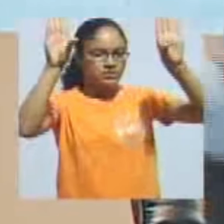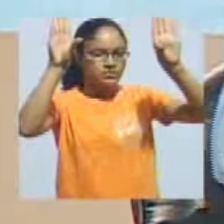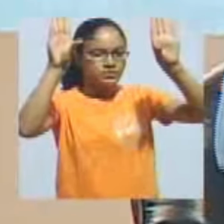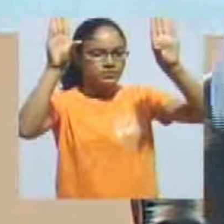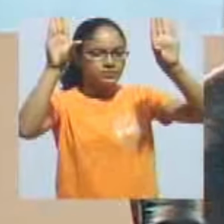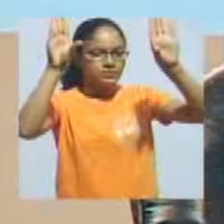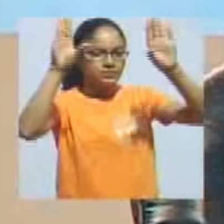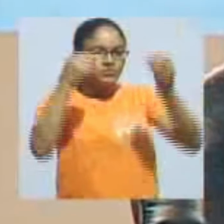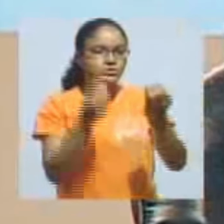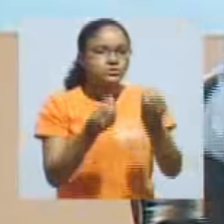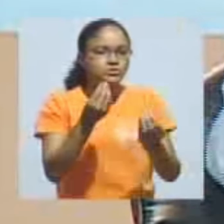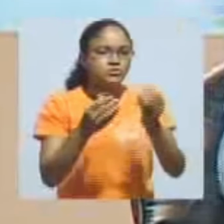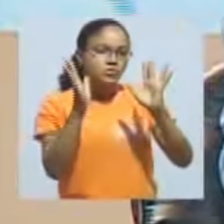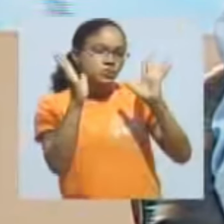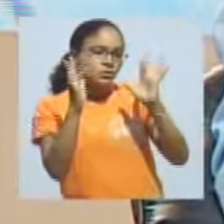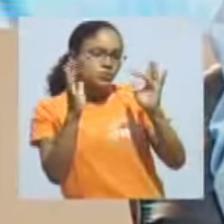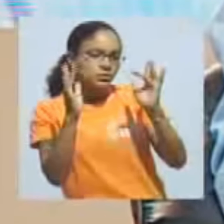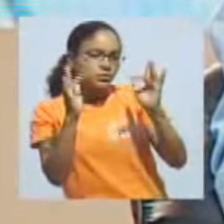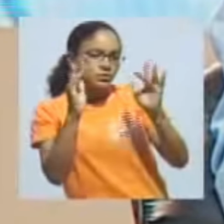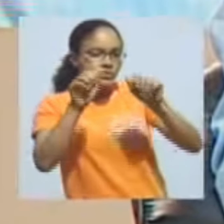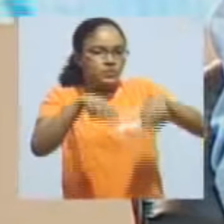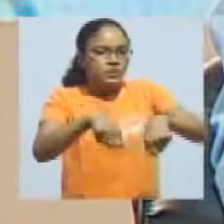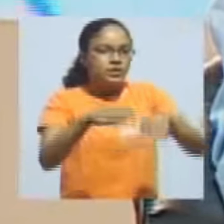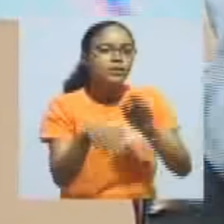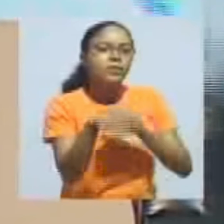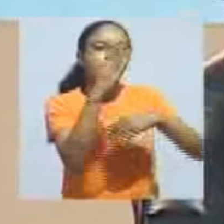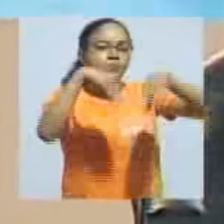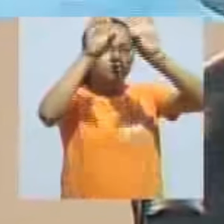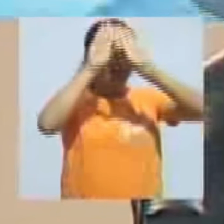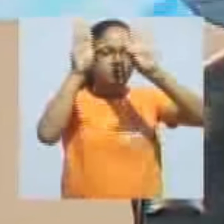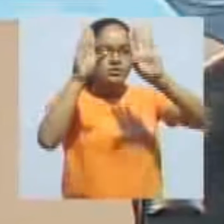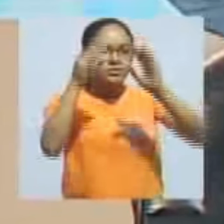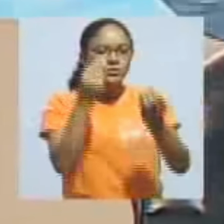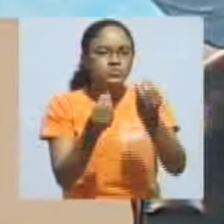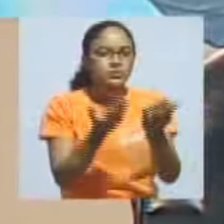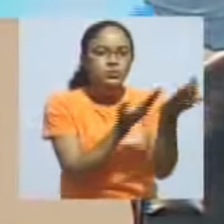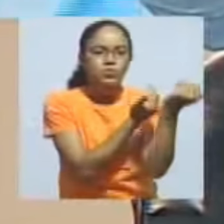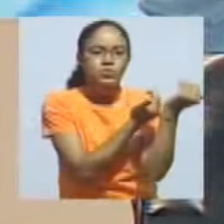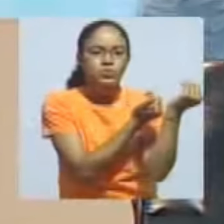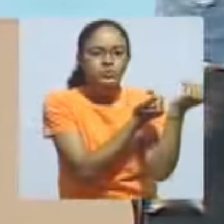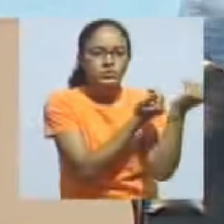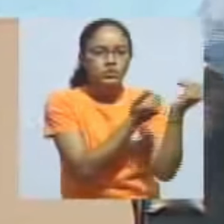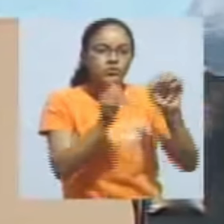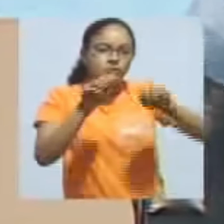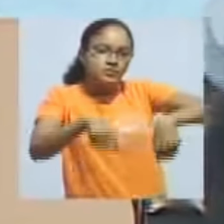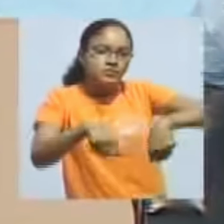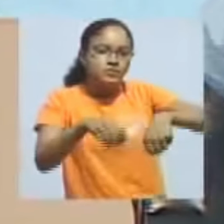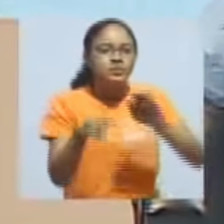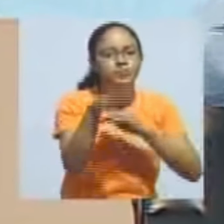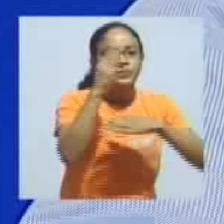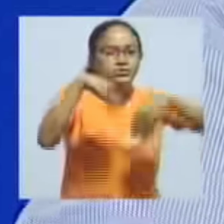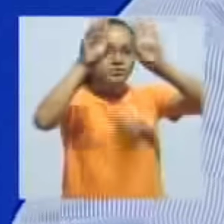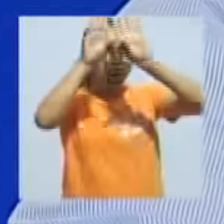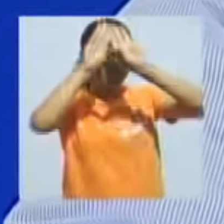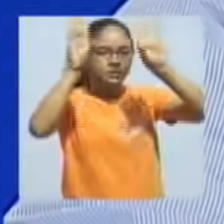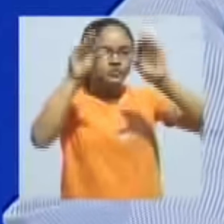como celibatário, como jovem. Eu estou ensinando as